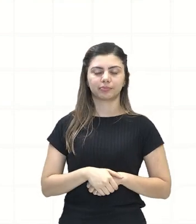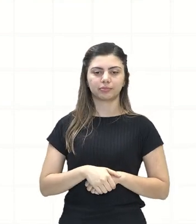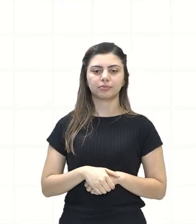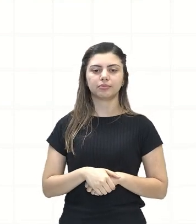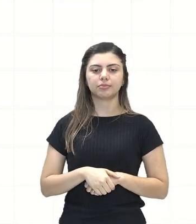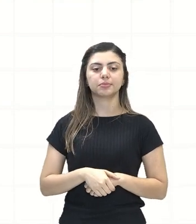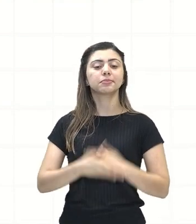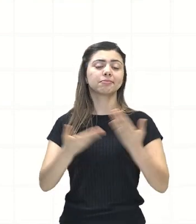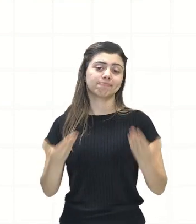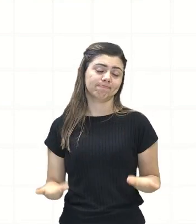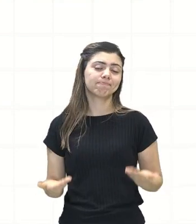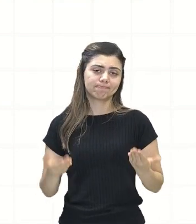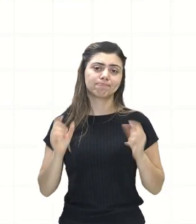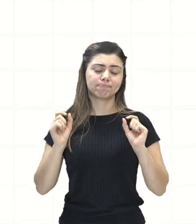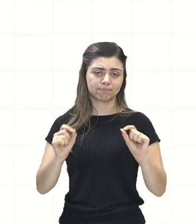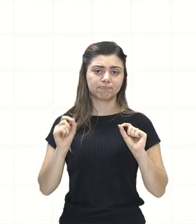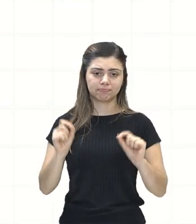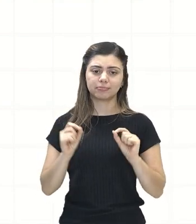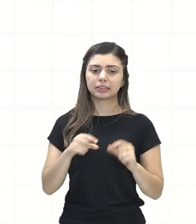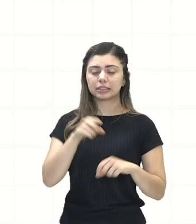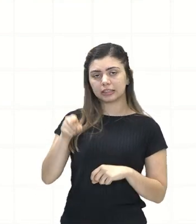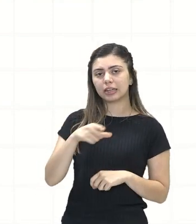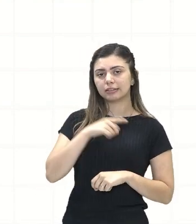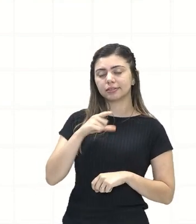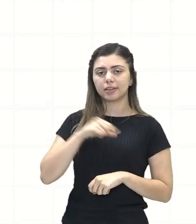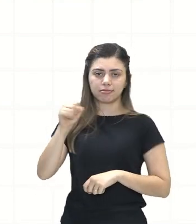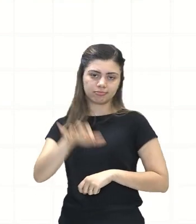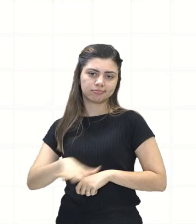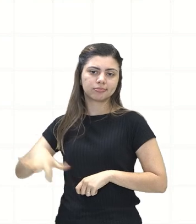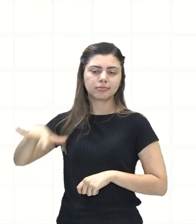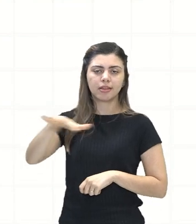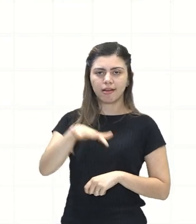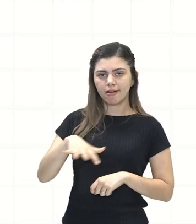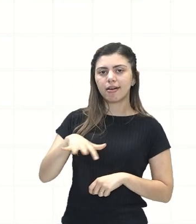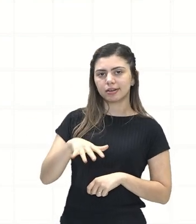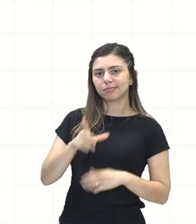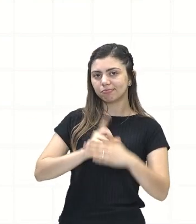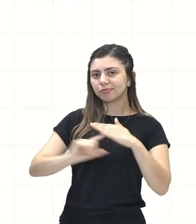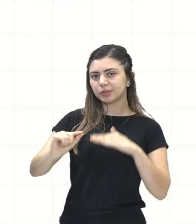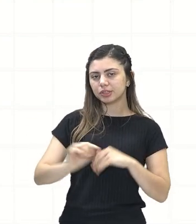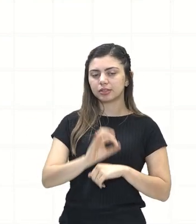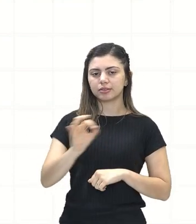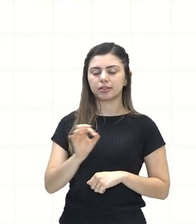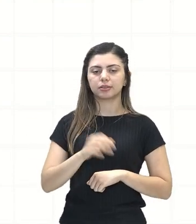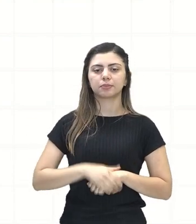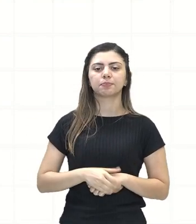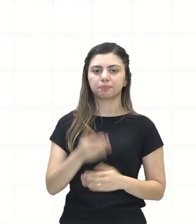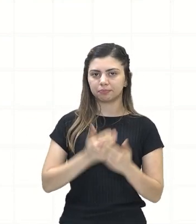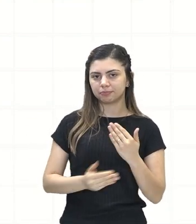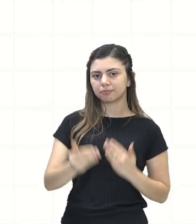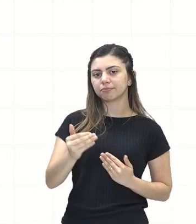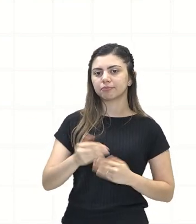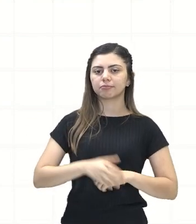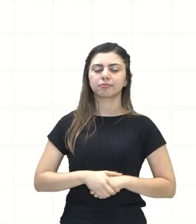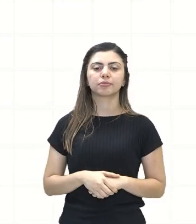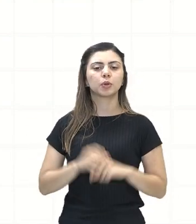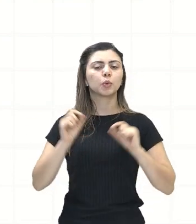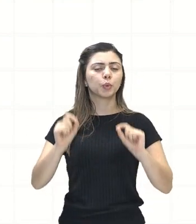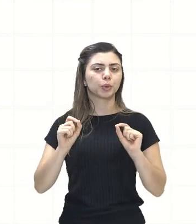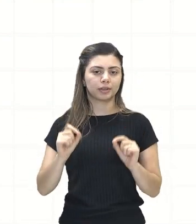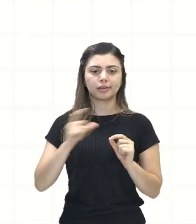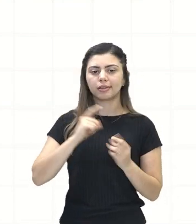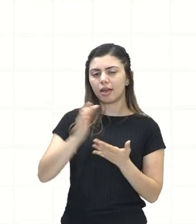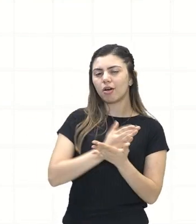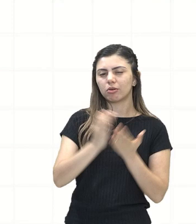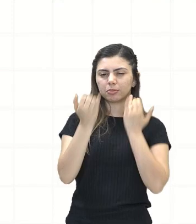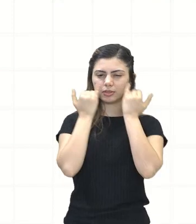atualmente, e que estão presentes ali nessas áreas, né, nessa situação. Continuando, pessoal, a gente tem aí mais